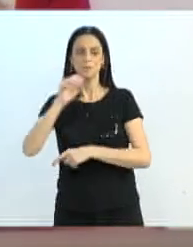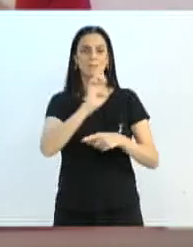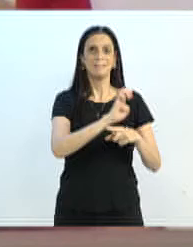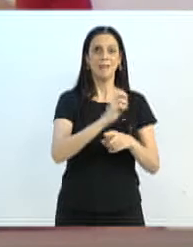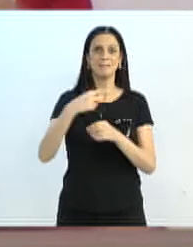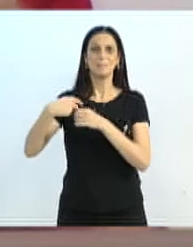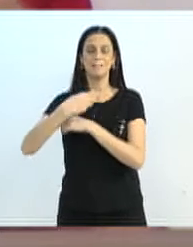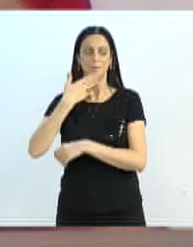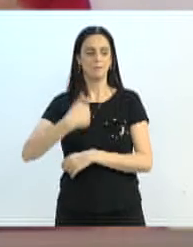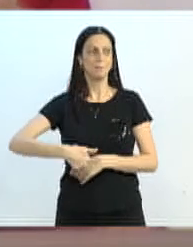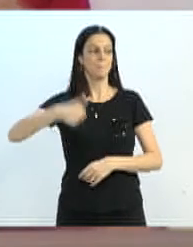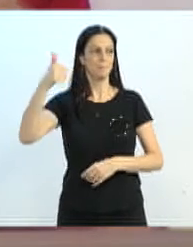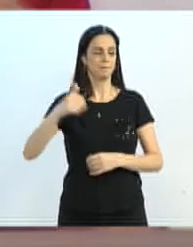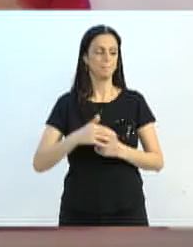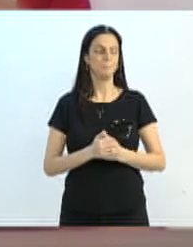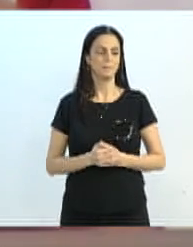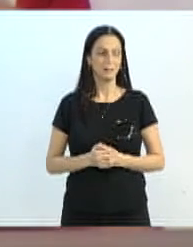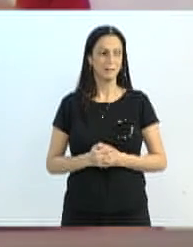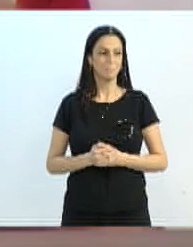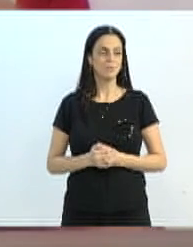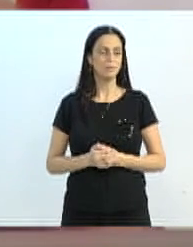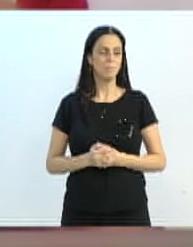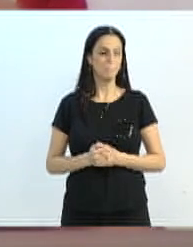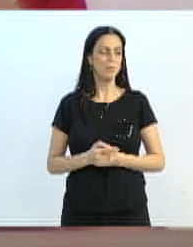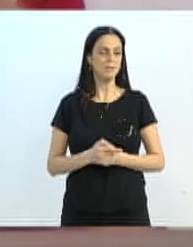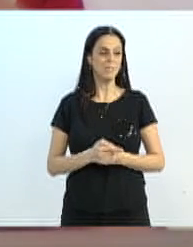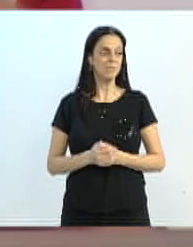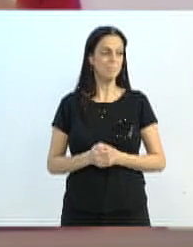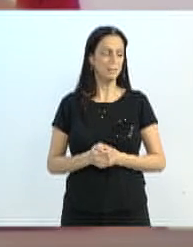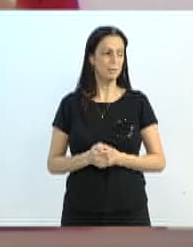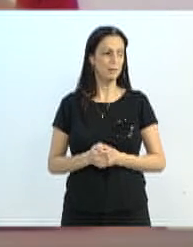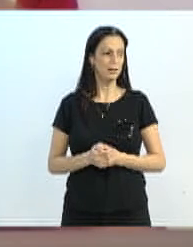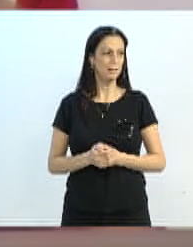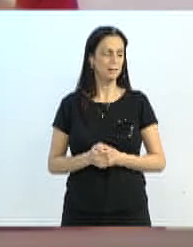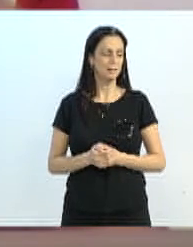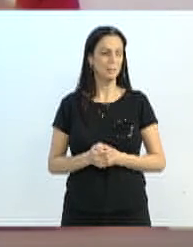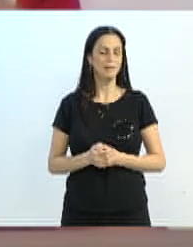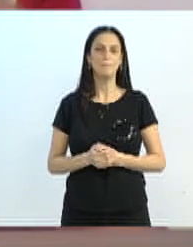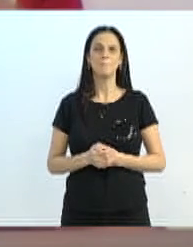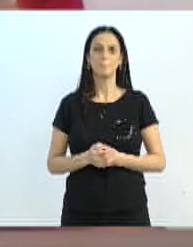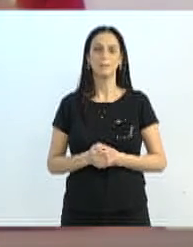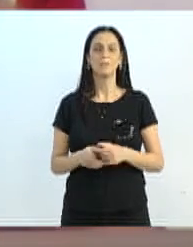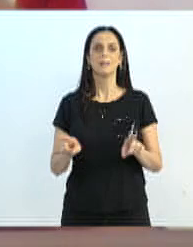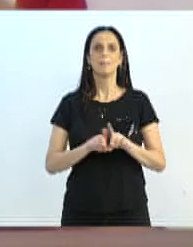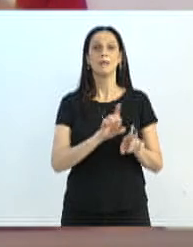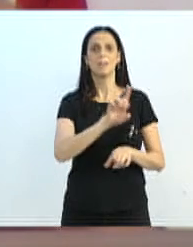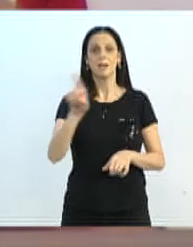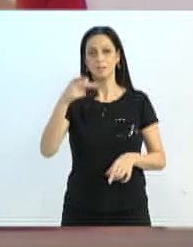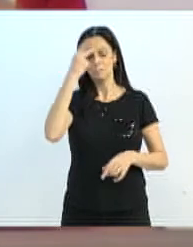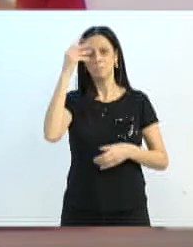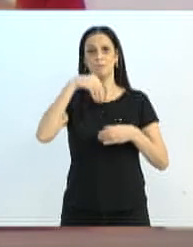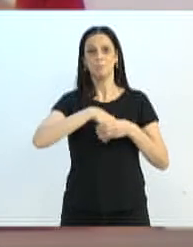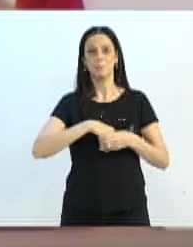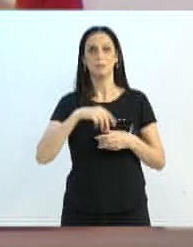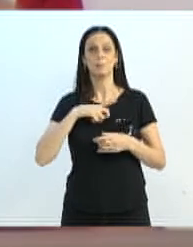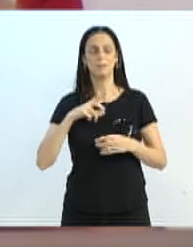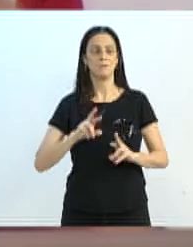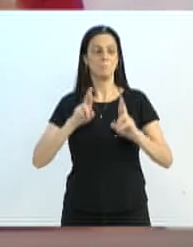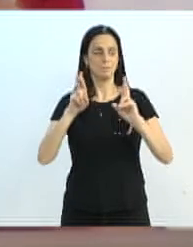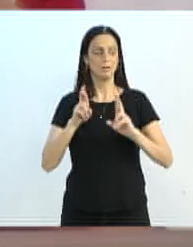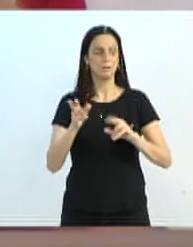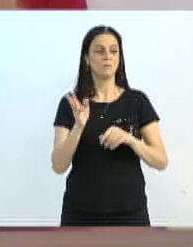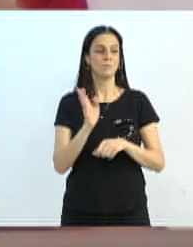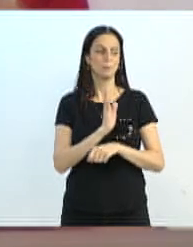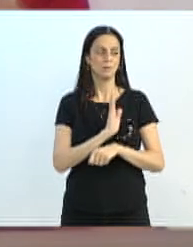cada vez melhor, e realmente com muita fé, esperança, orações, porque, olha, estamos precisando realmente. Vamos todos nos